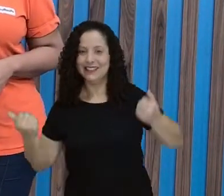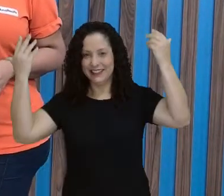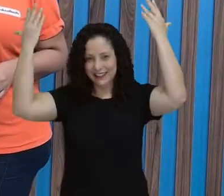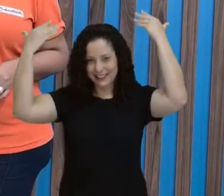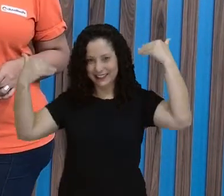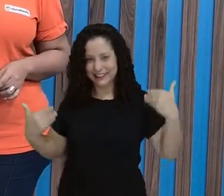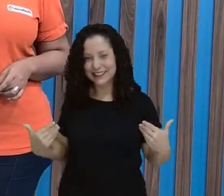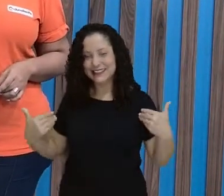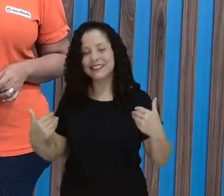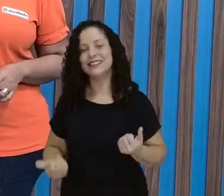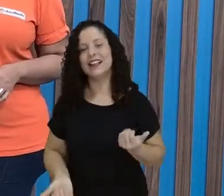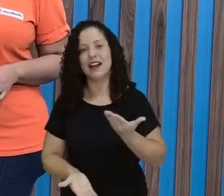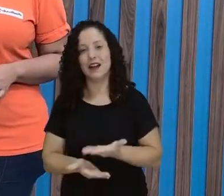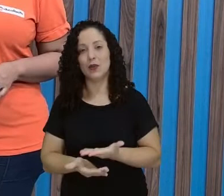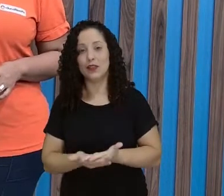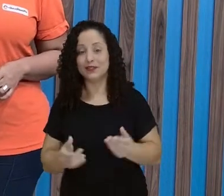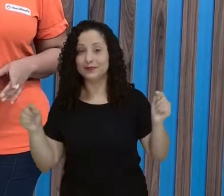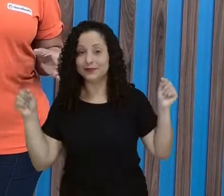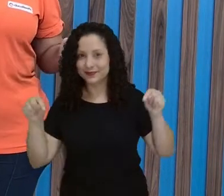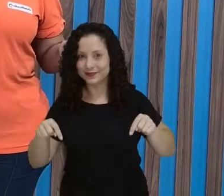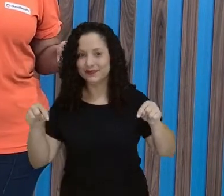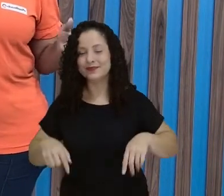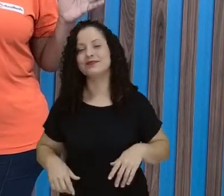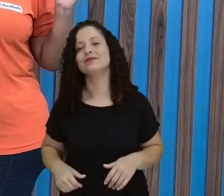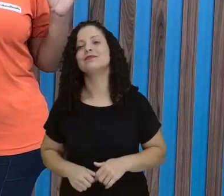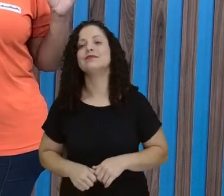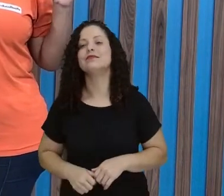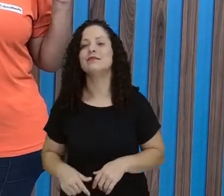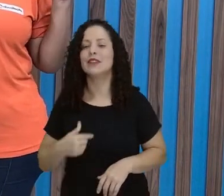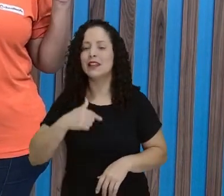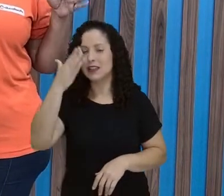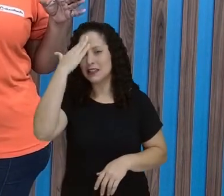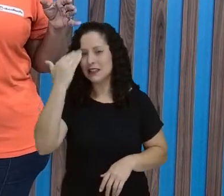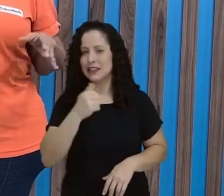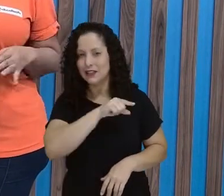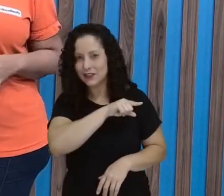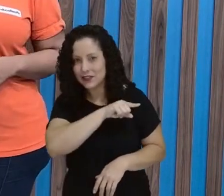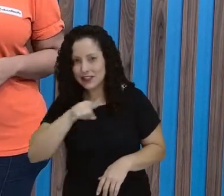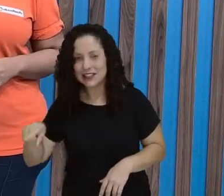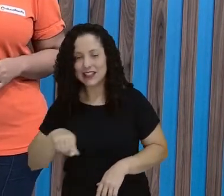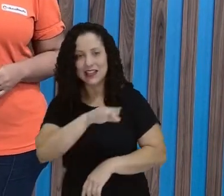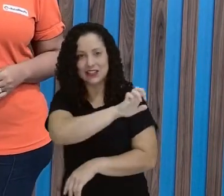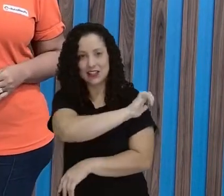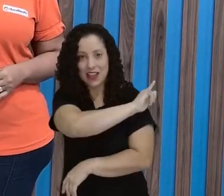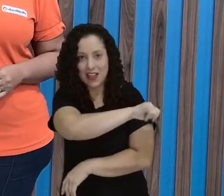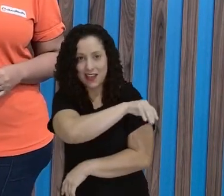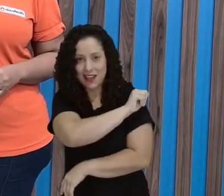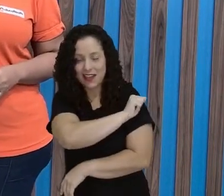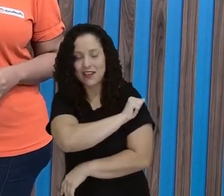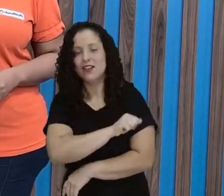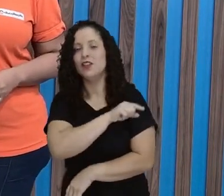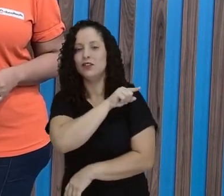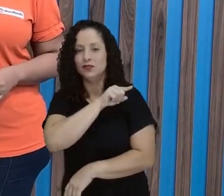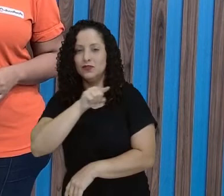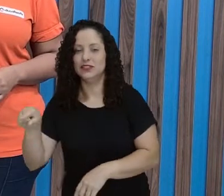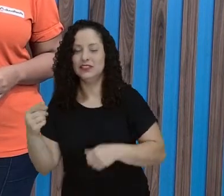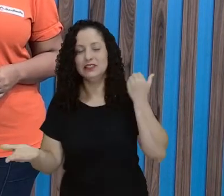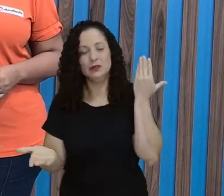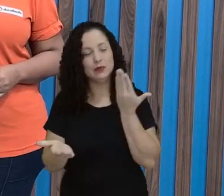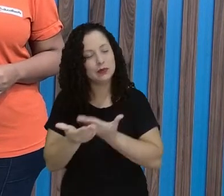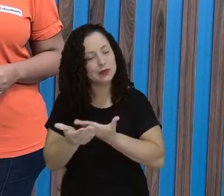Késia, na aula de hoje. Eu sei que vocês aí da EJA estão estudando